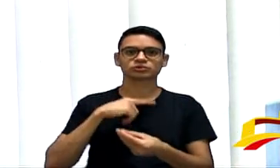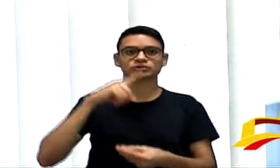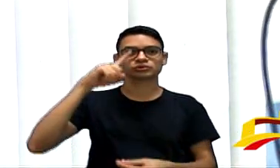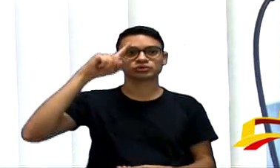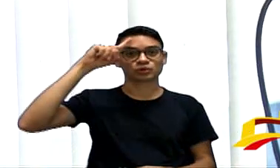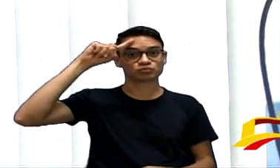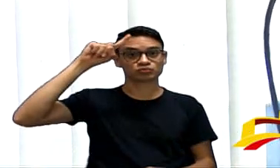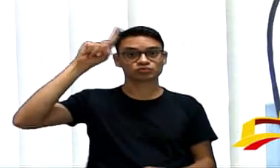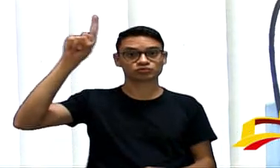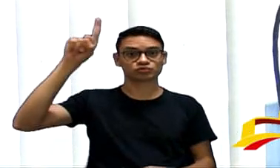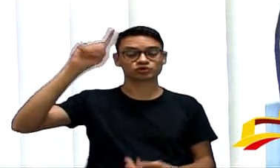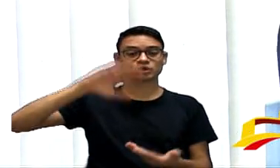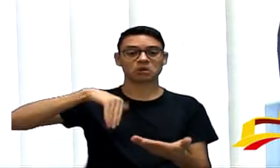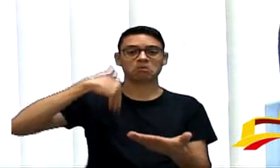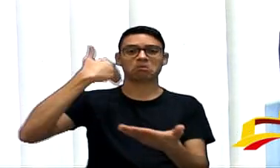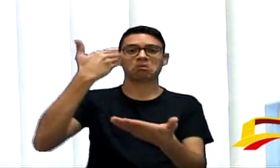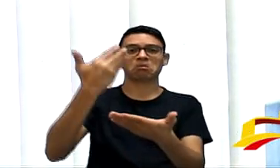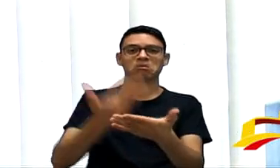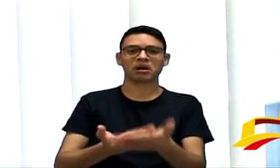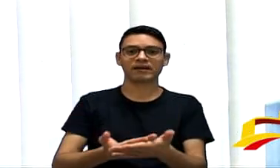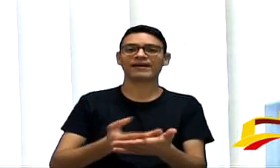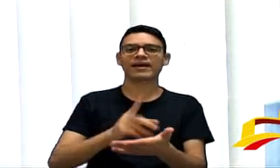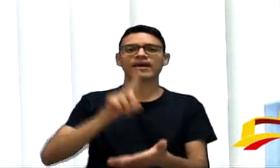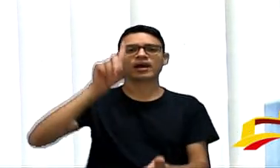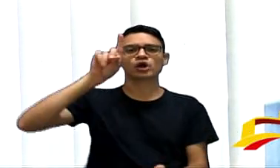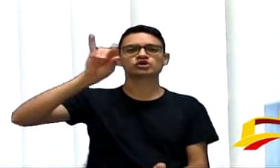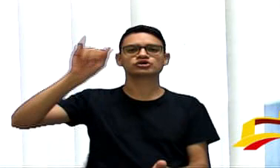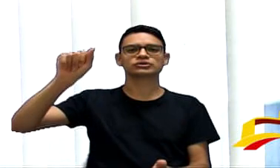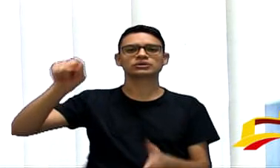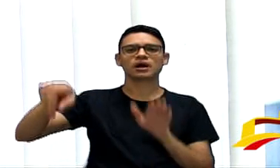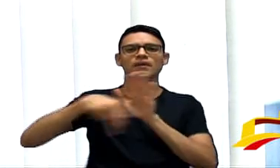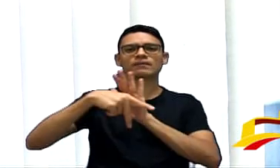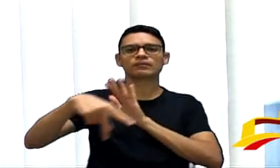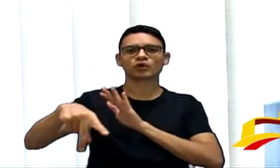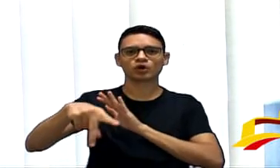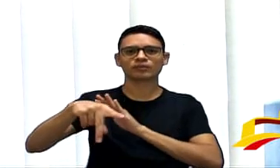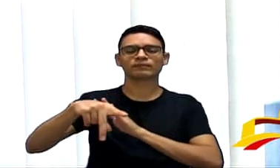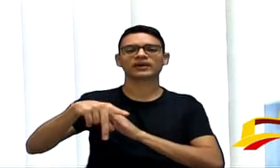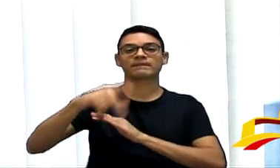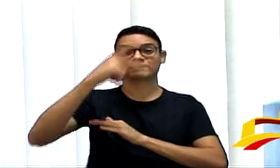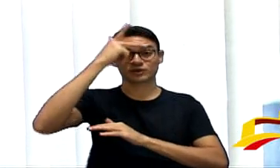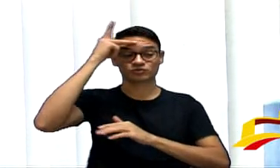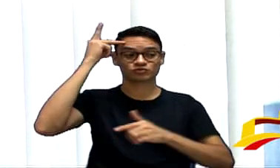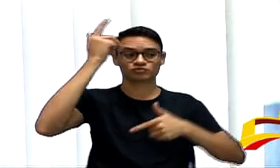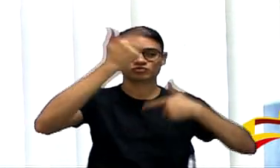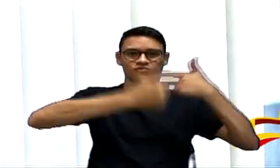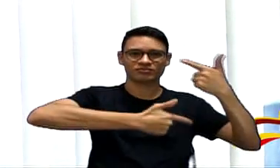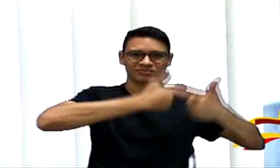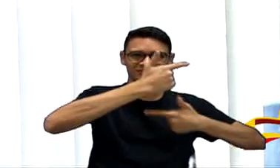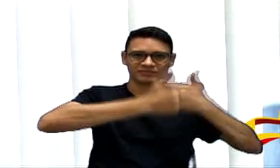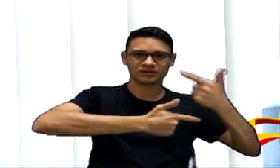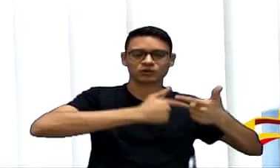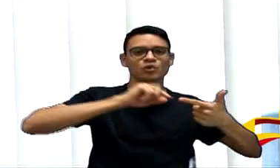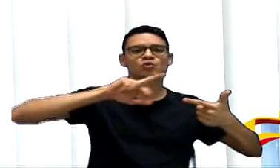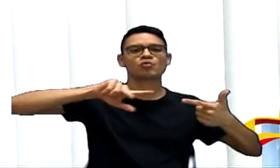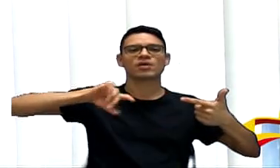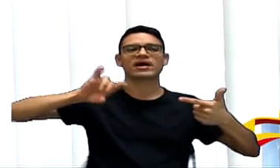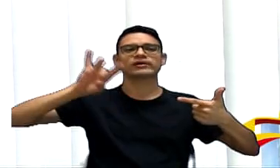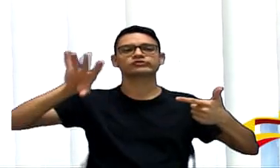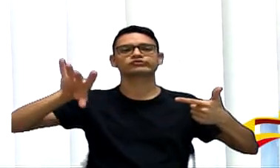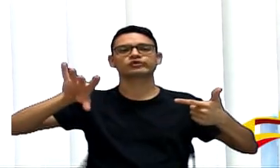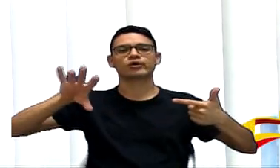todo. Lembrando que é o dia do trabalhador, não o dia do trabalho, né? Das trabalhadoras. É o dia do trabalhador, da